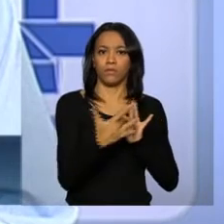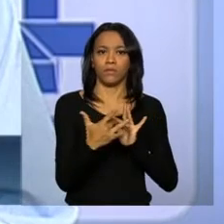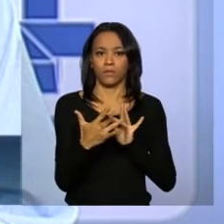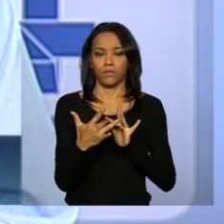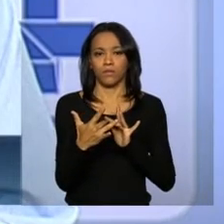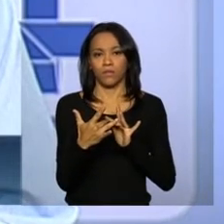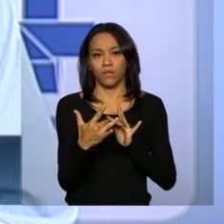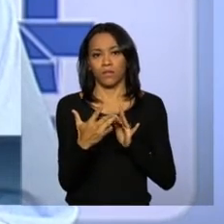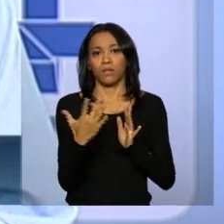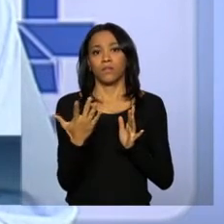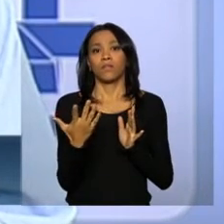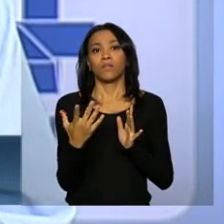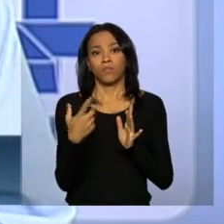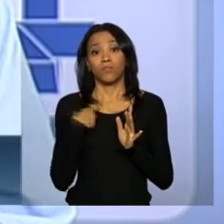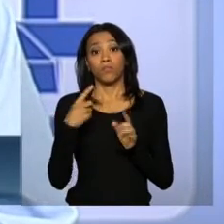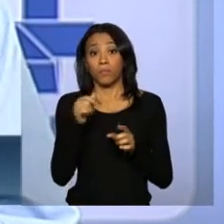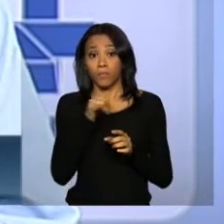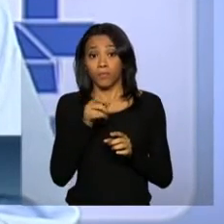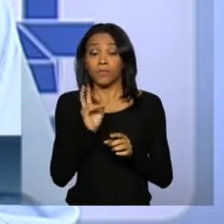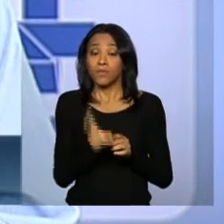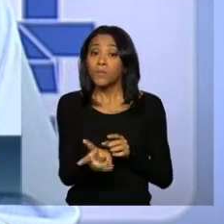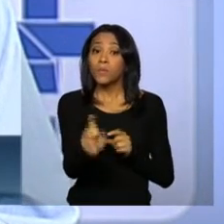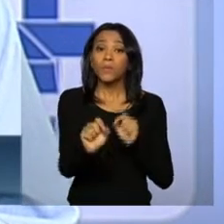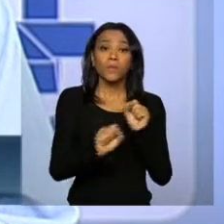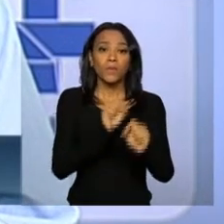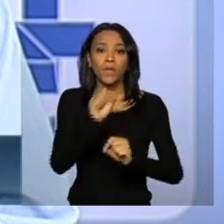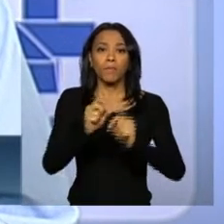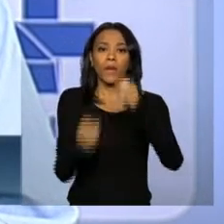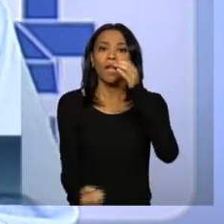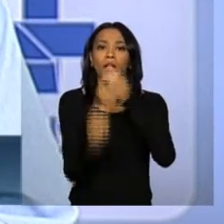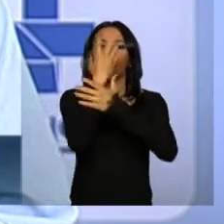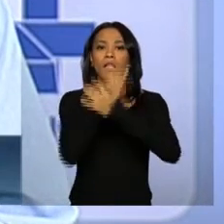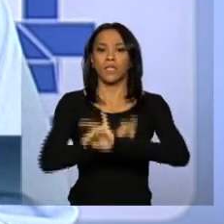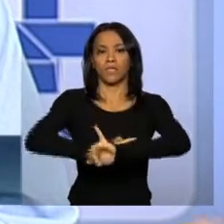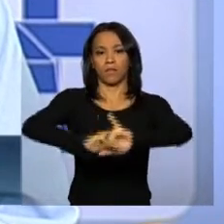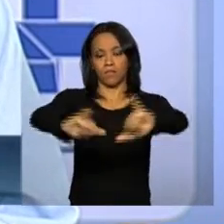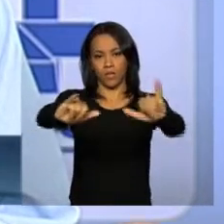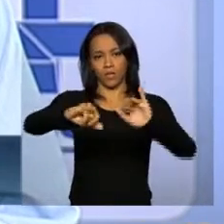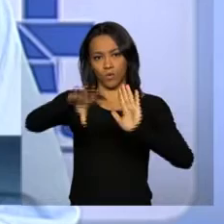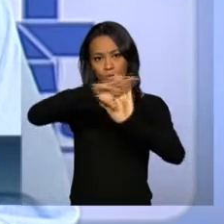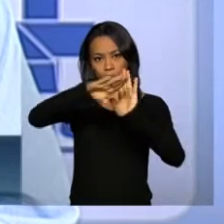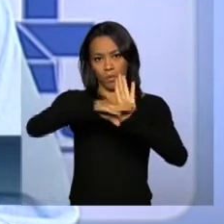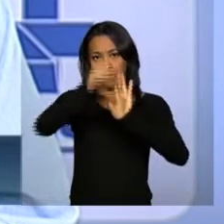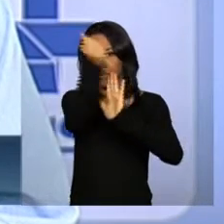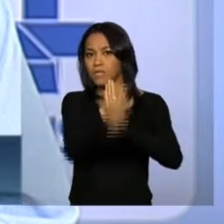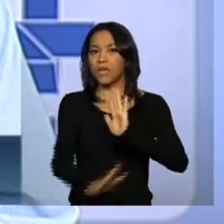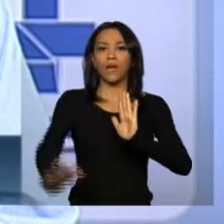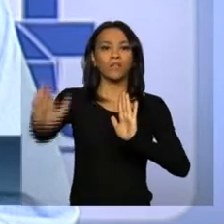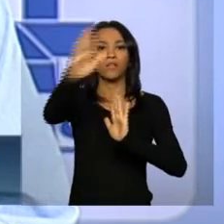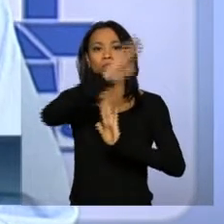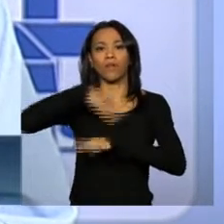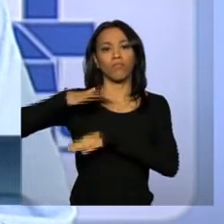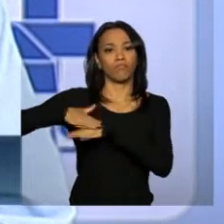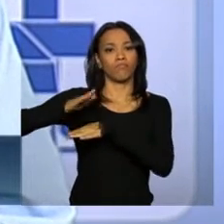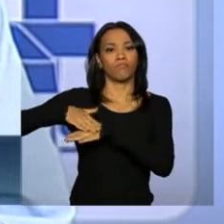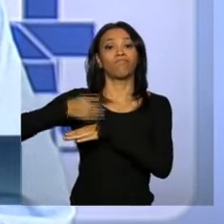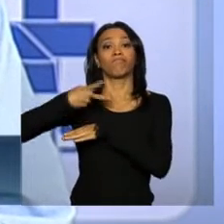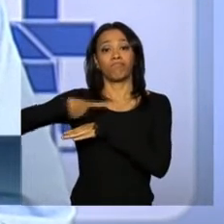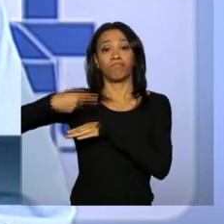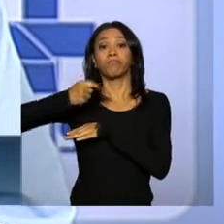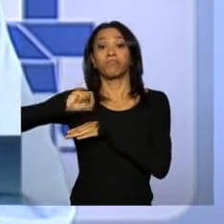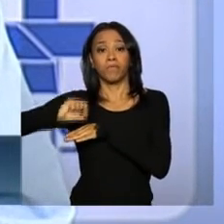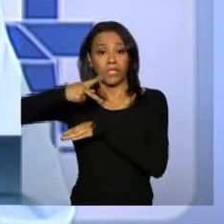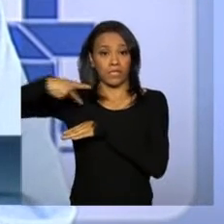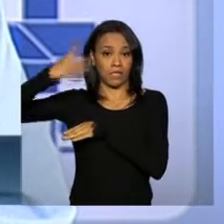representada em alguns movimentos, como o próprio lançamento do Plano Nacional pela presidenta Dilma Rousseff.